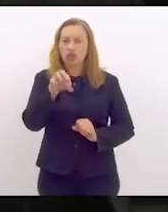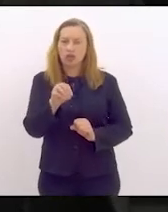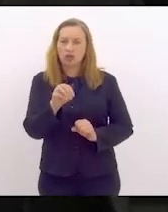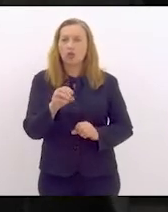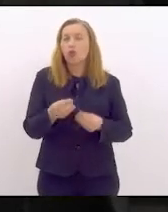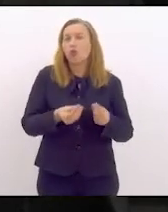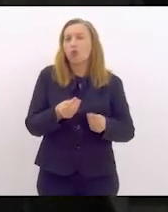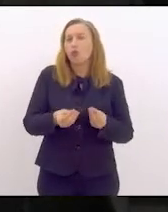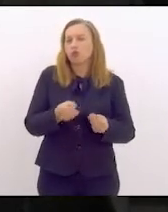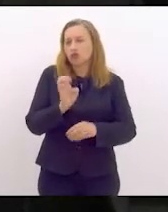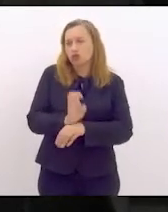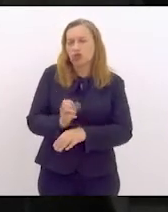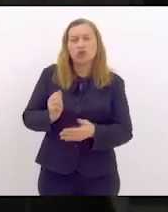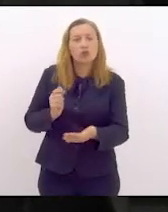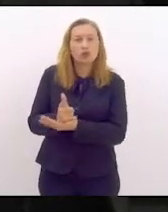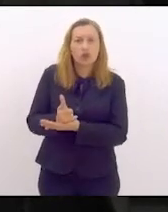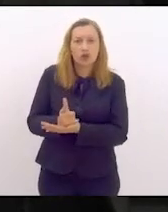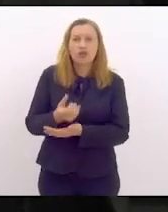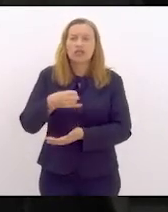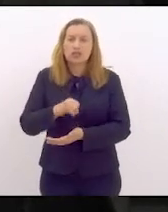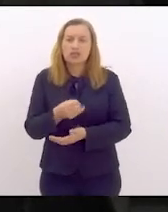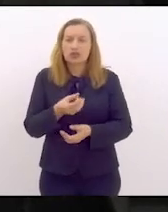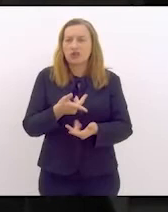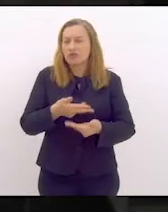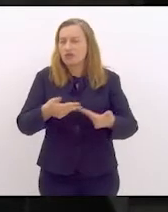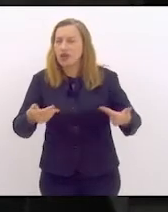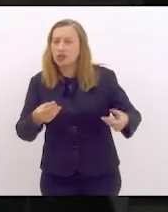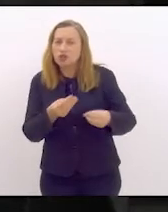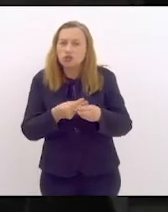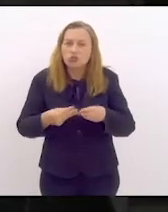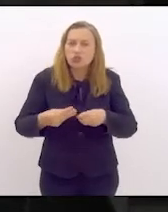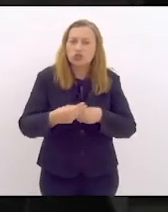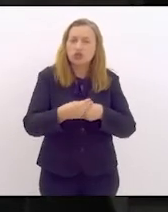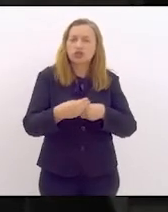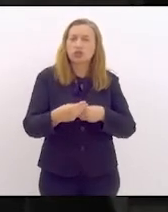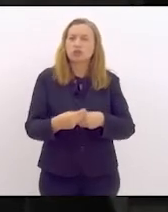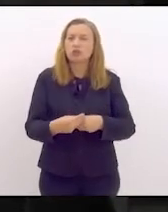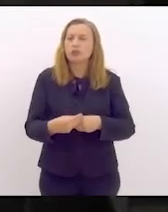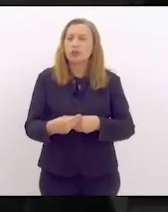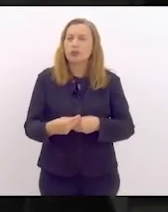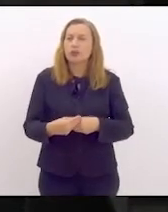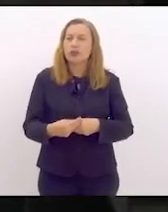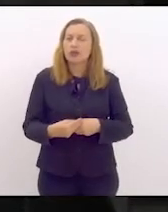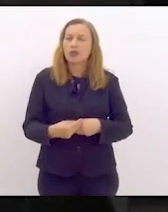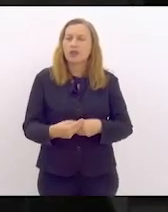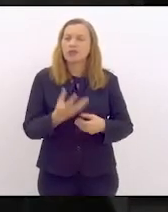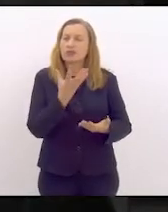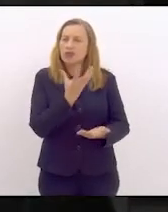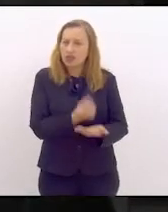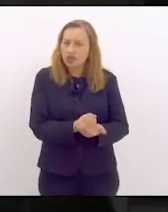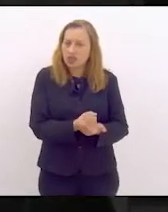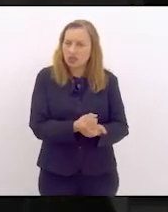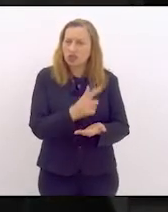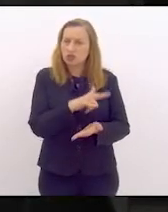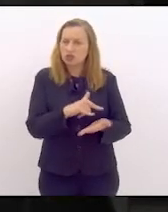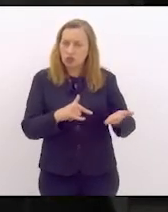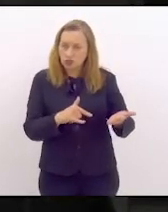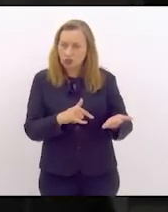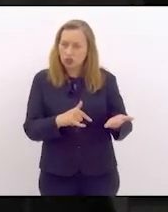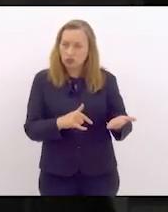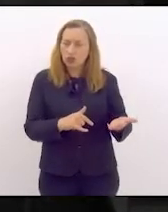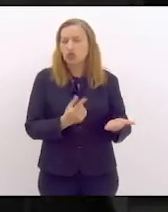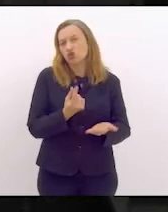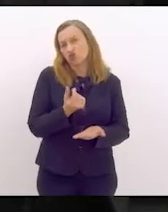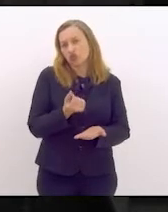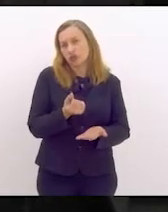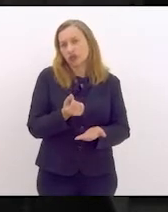essa compra? Se os diversos municípios aderissem ao seu registro, ao seu sistema de registro de